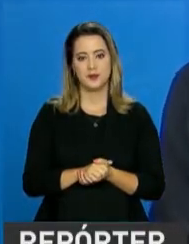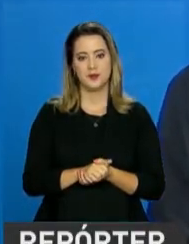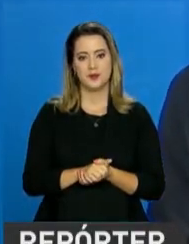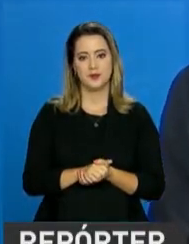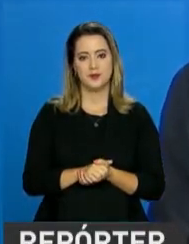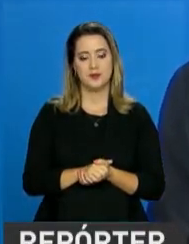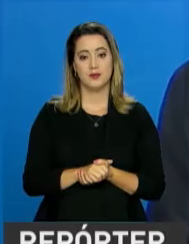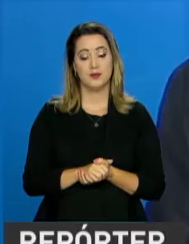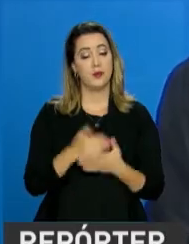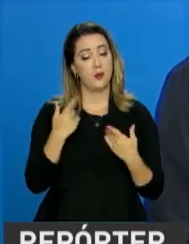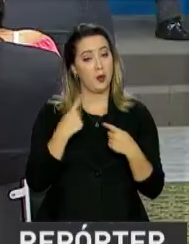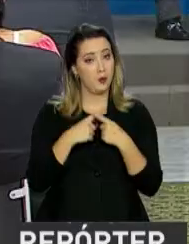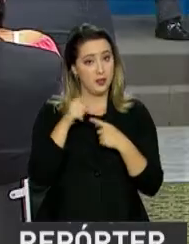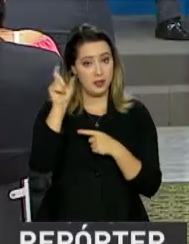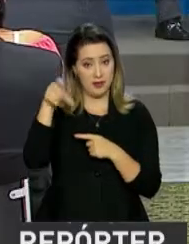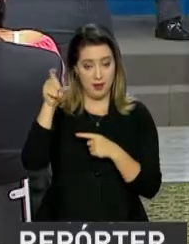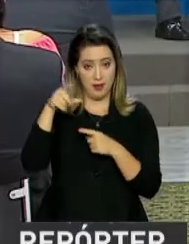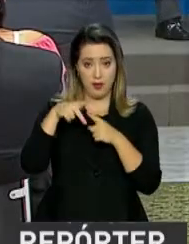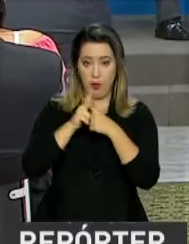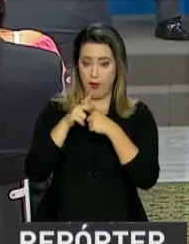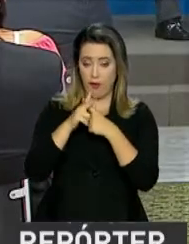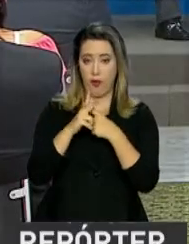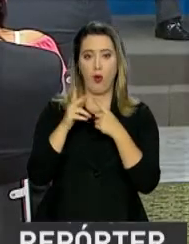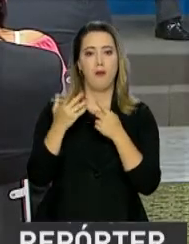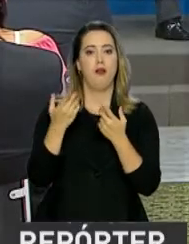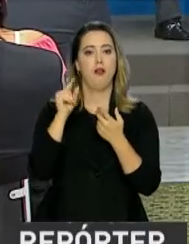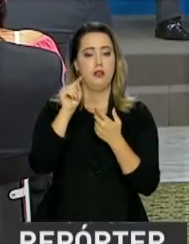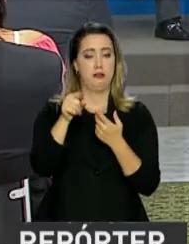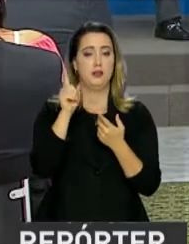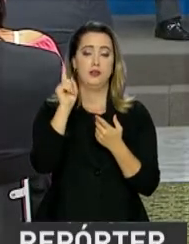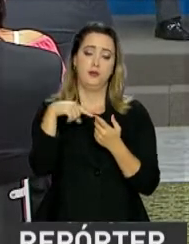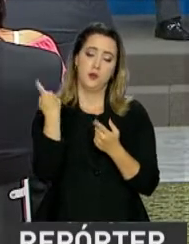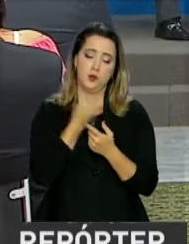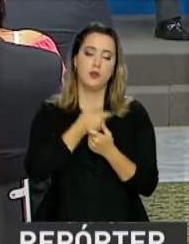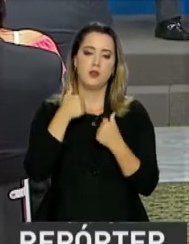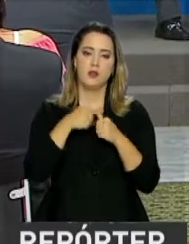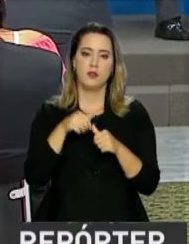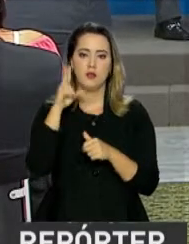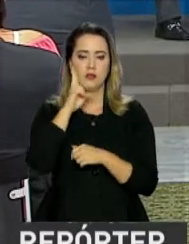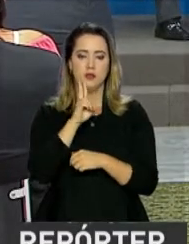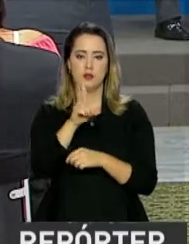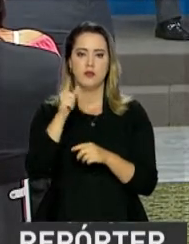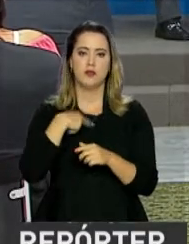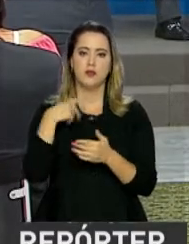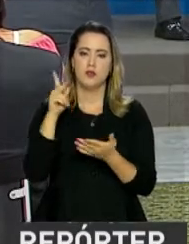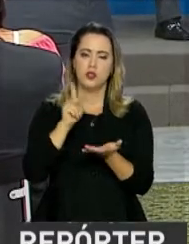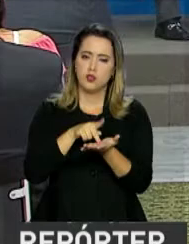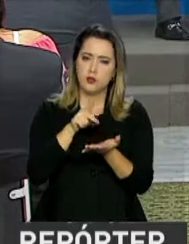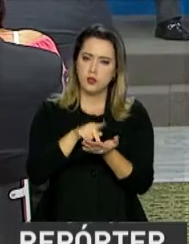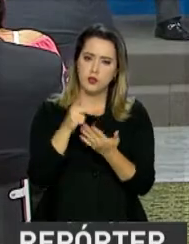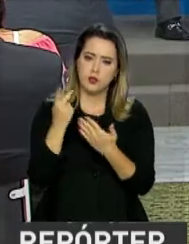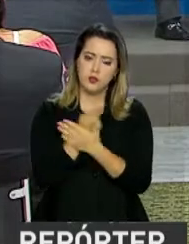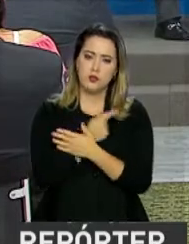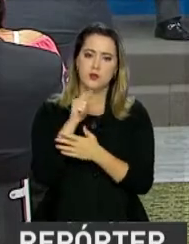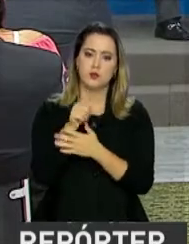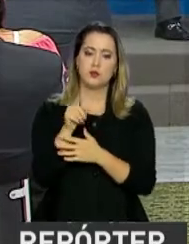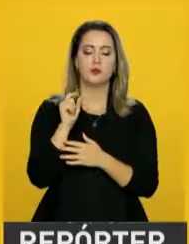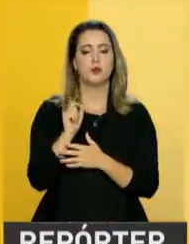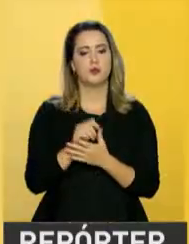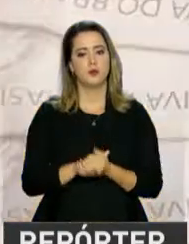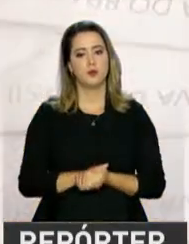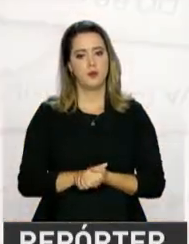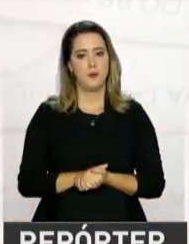graças a esse programa do cartão reforma é nós estamos vendo a realidade acontece